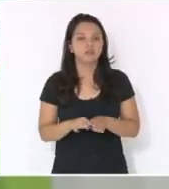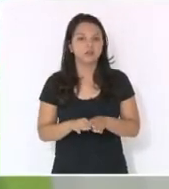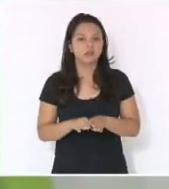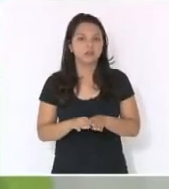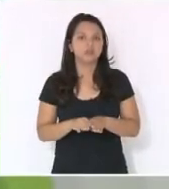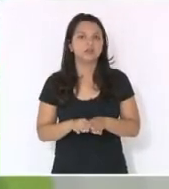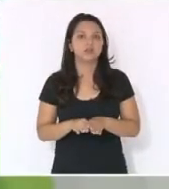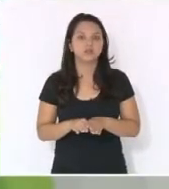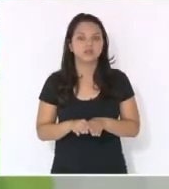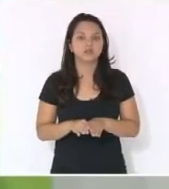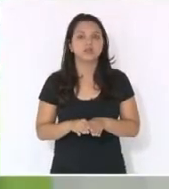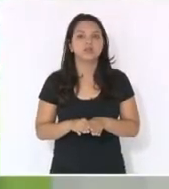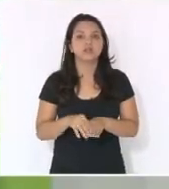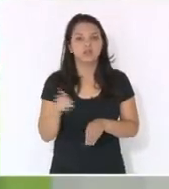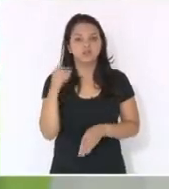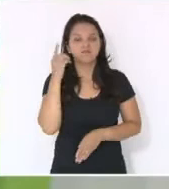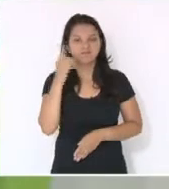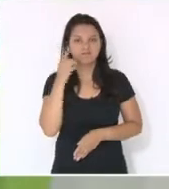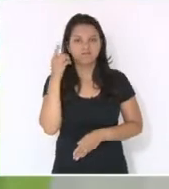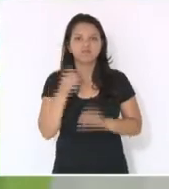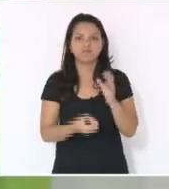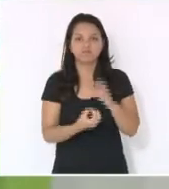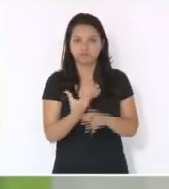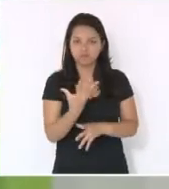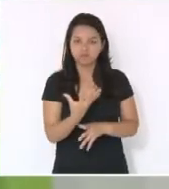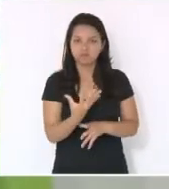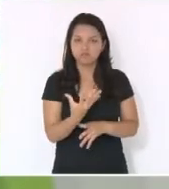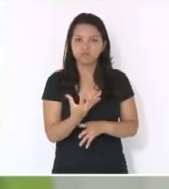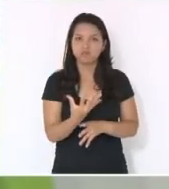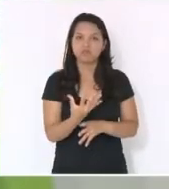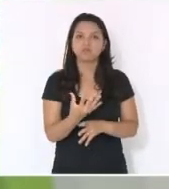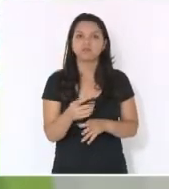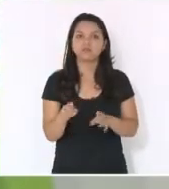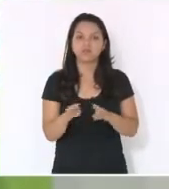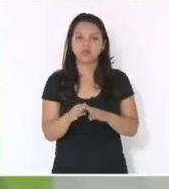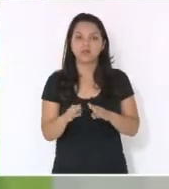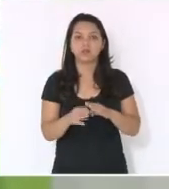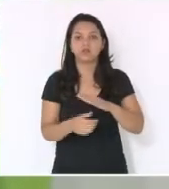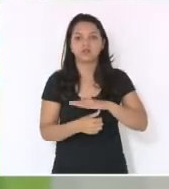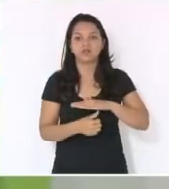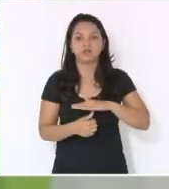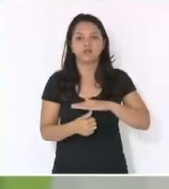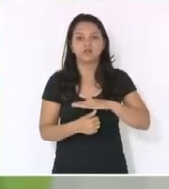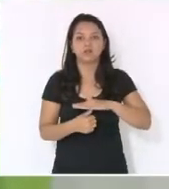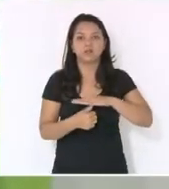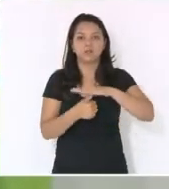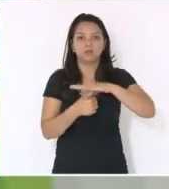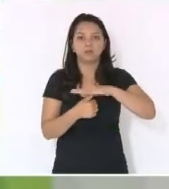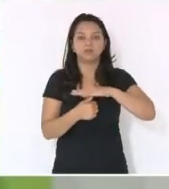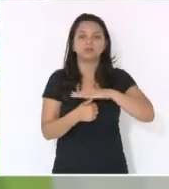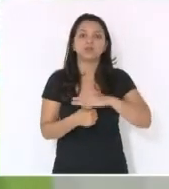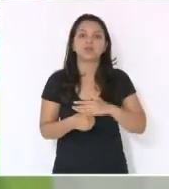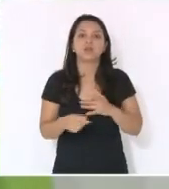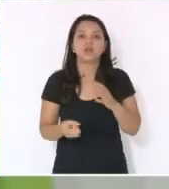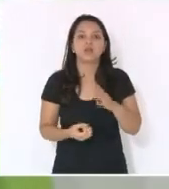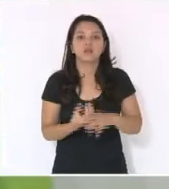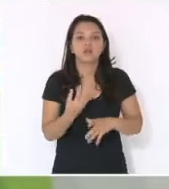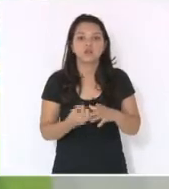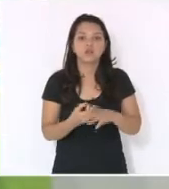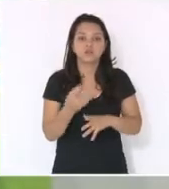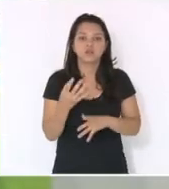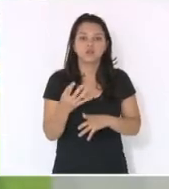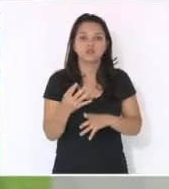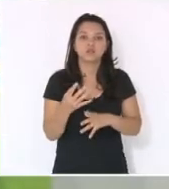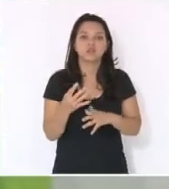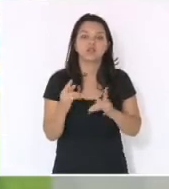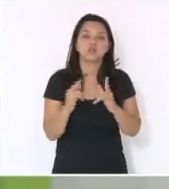dos fundadores e também reitor. Então, a criação da Fundação Universitária